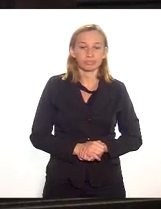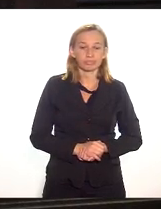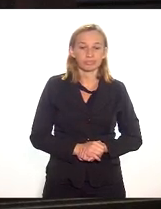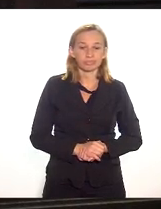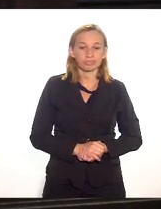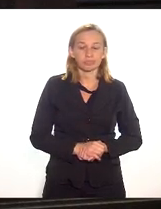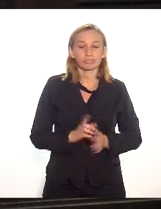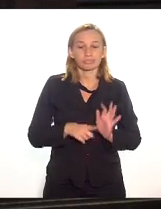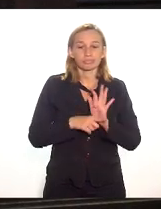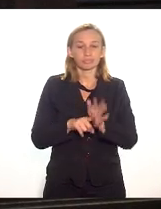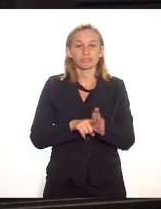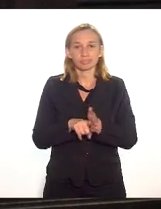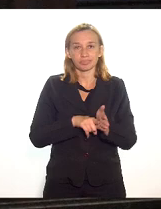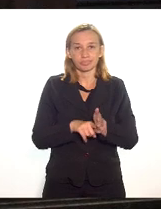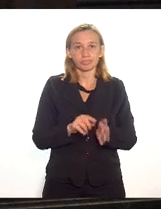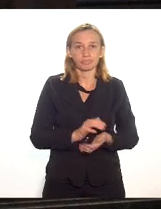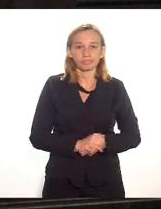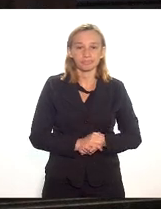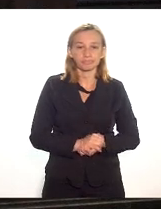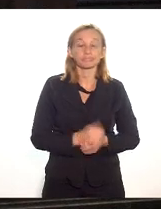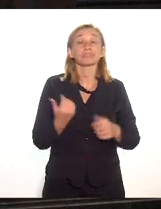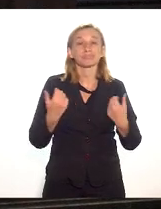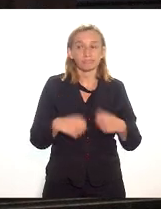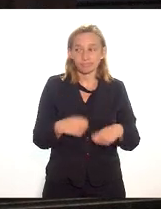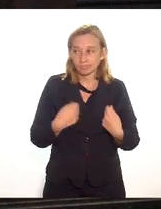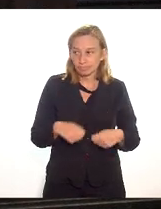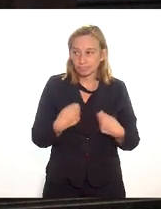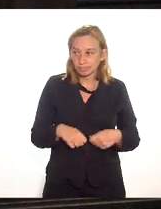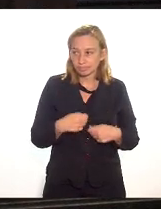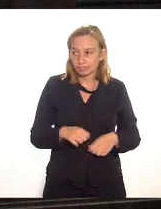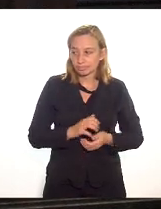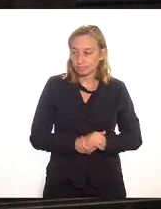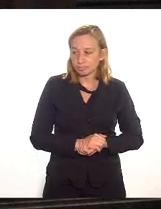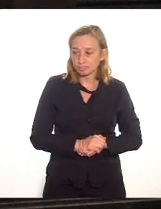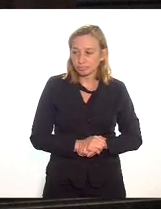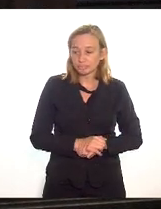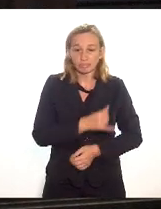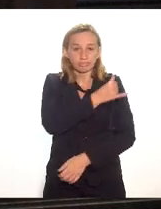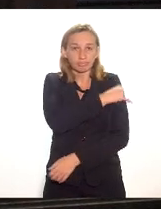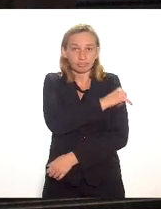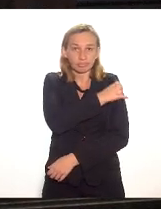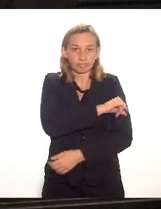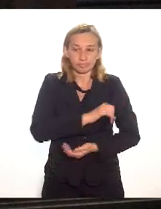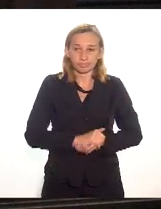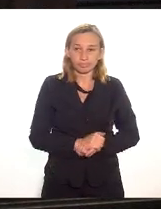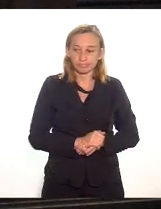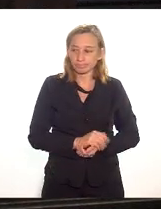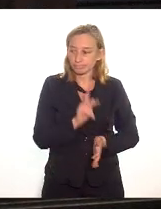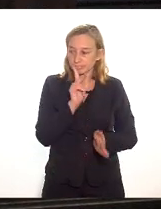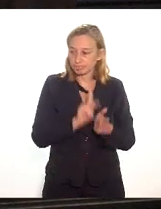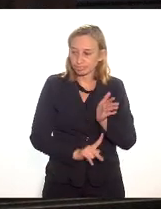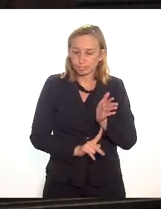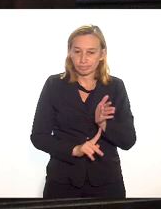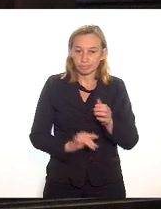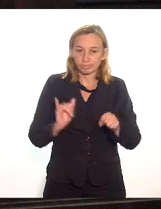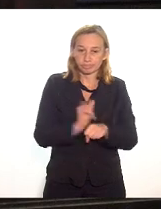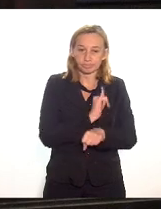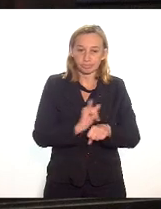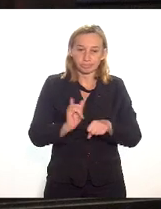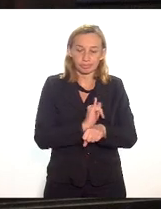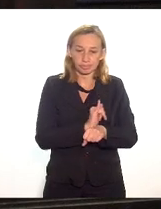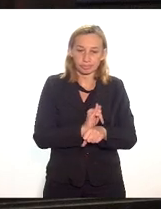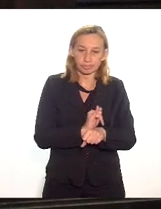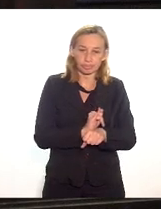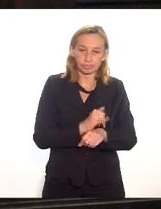de recuperação fiscal e a necessidade de nós construirmos no Rio de Janeiro um projeto estratégico de desenvolvimento